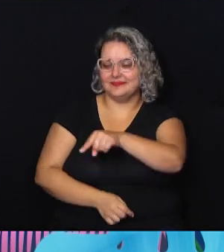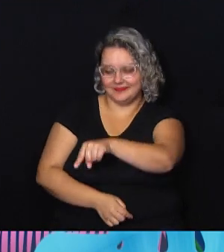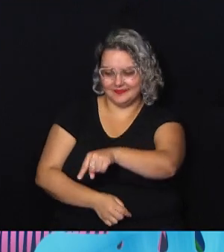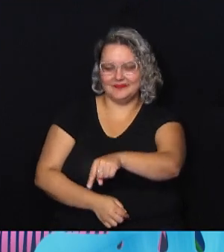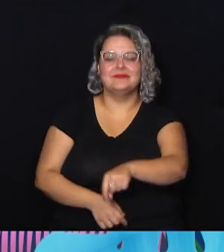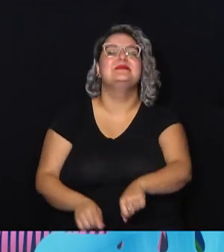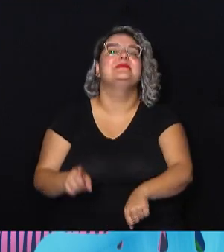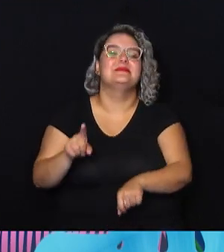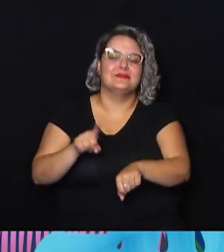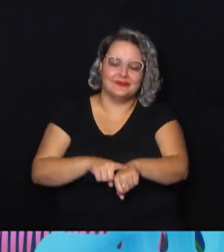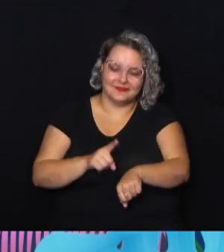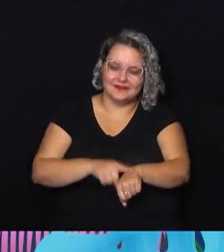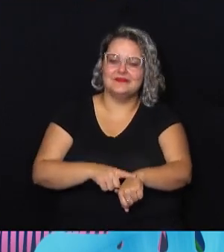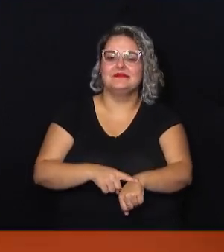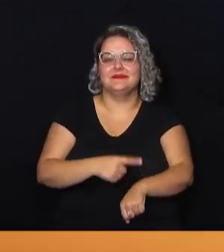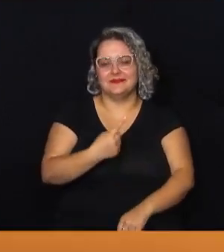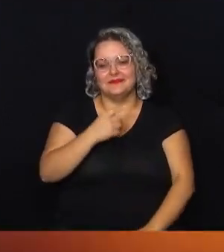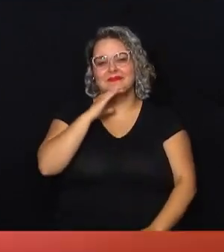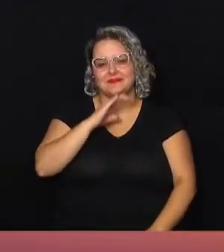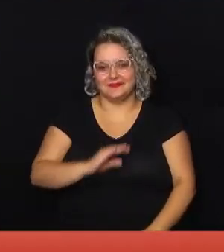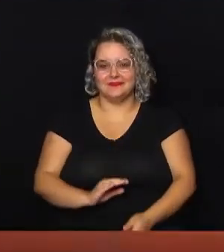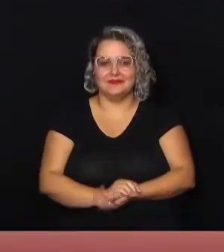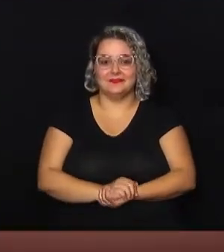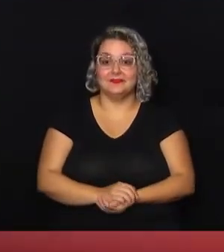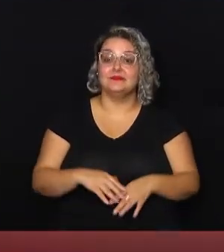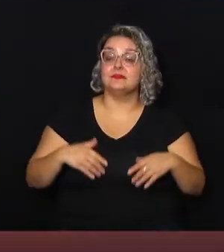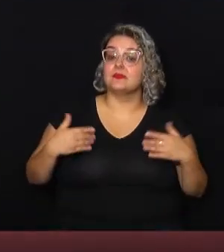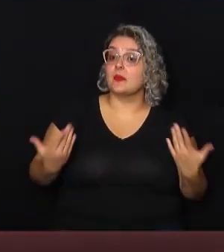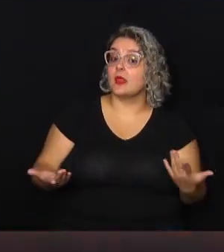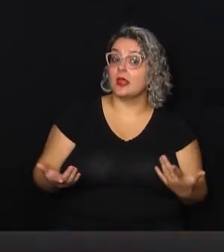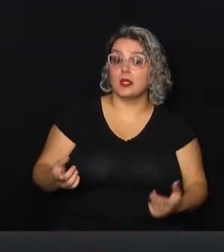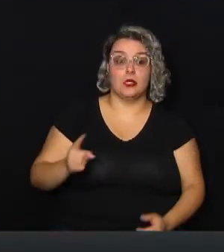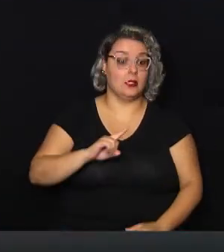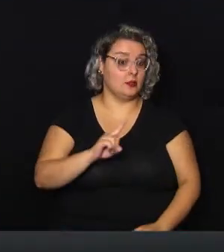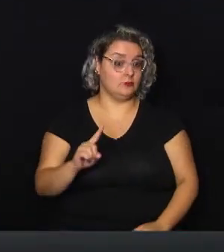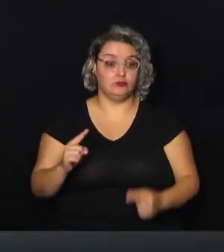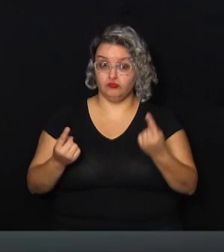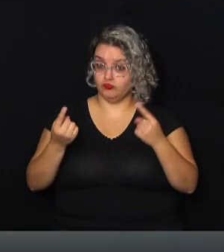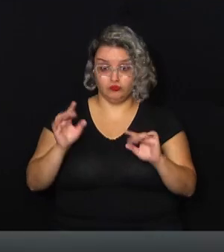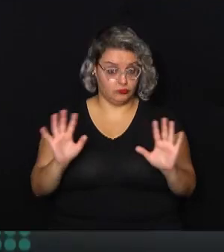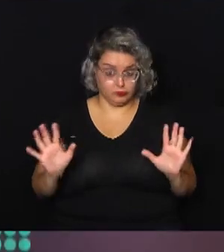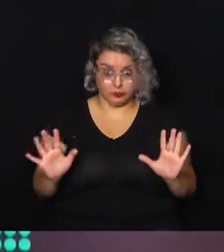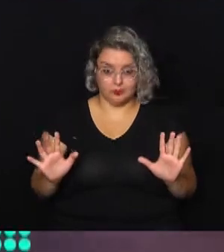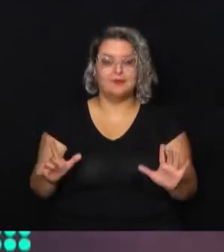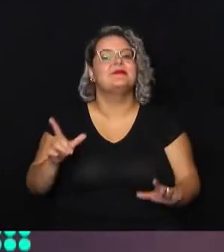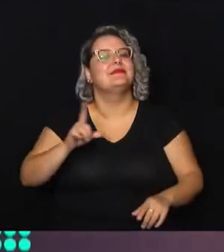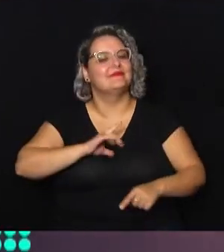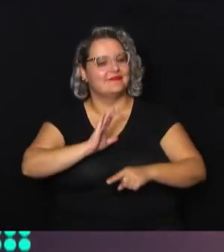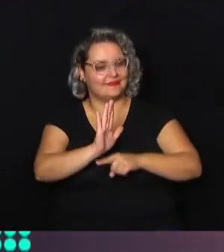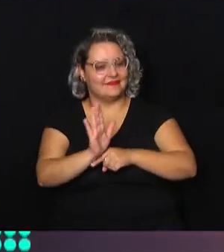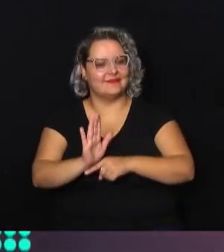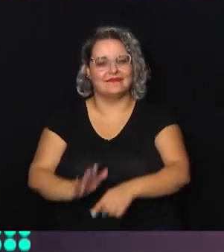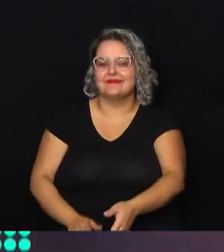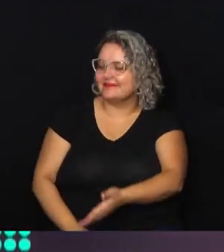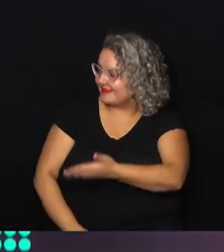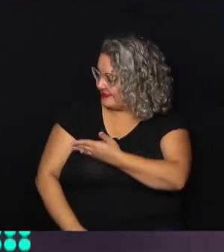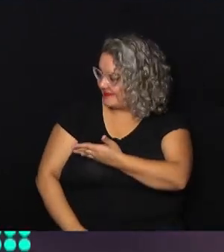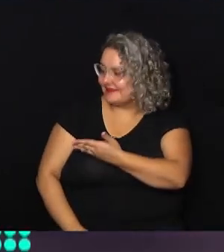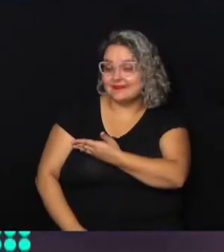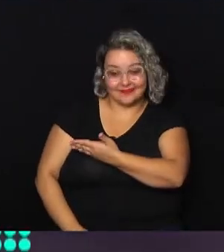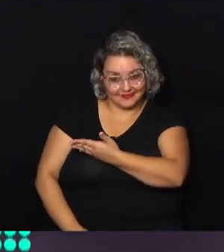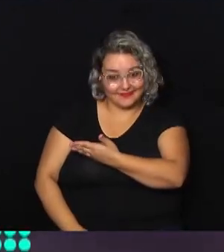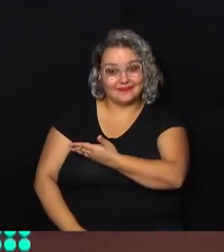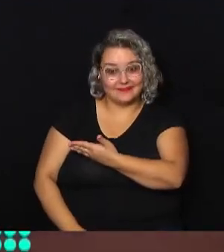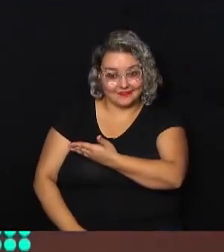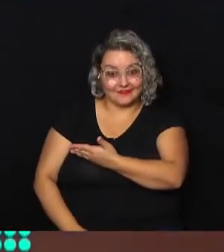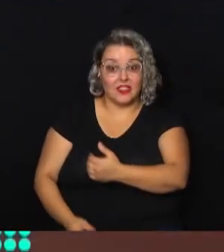Joaquim, a partir da 1 da tarde. E para quem não vai em nenhum bloquinho, tem cinema. Scott, Homem-Formiga, seguiu com a